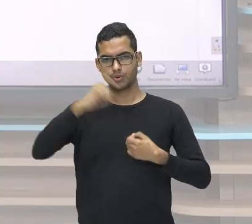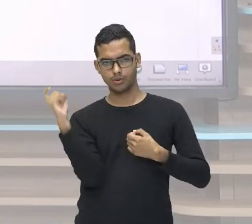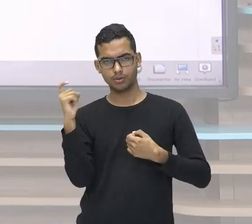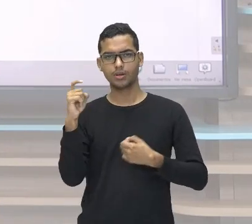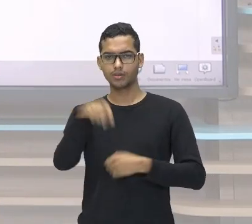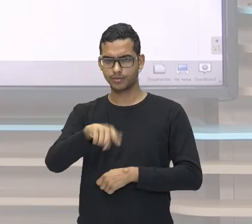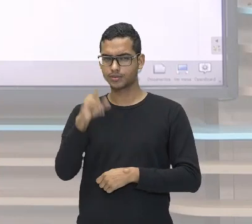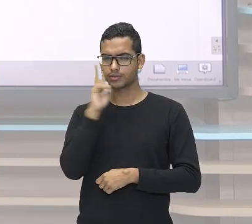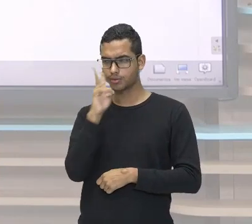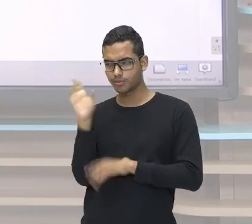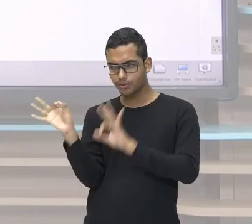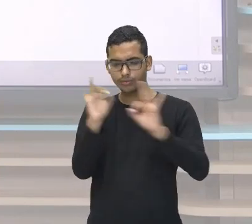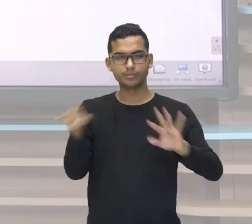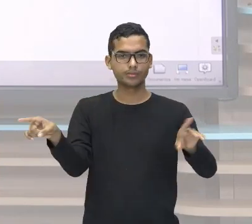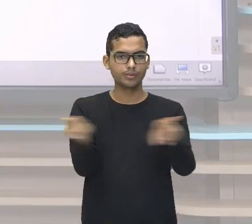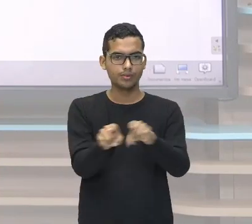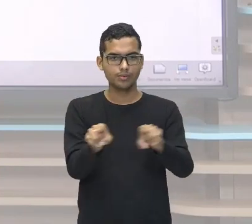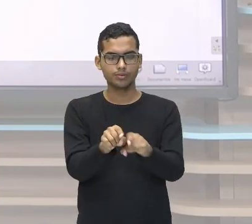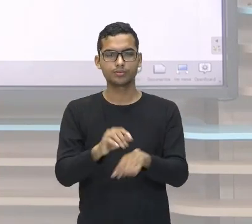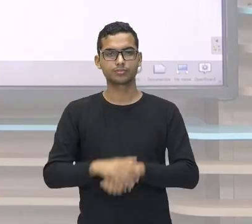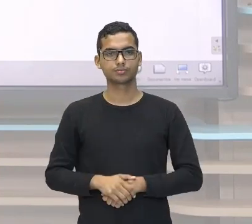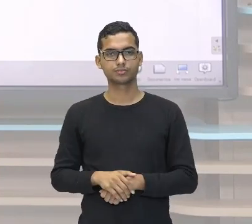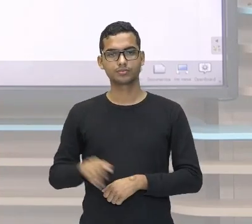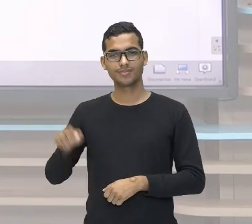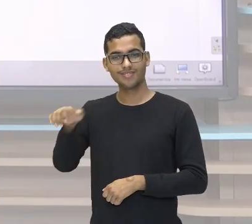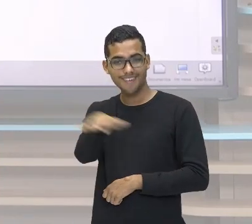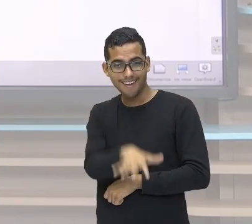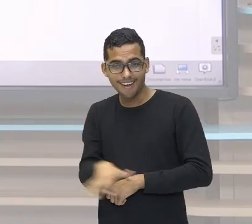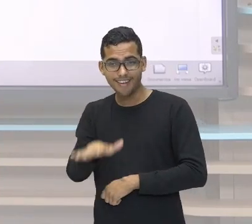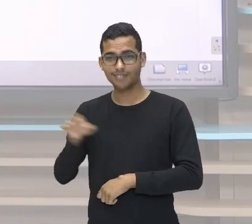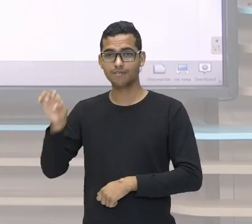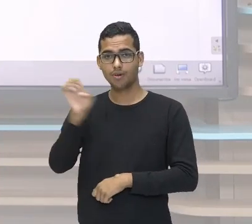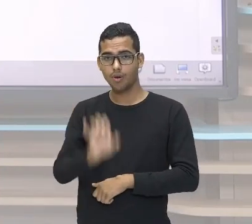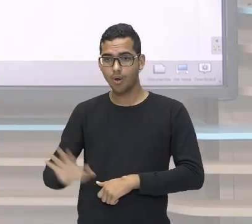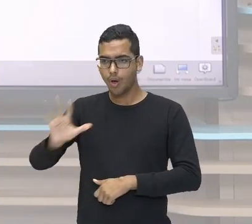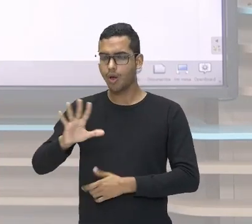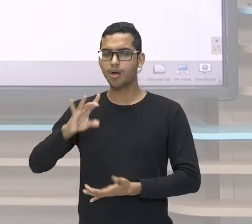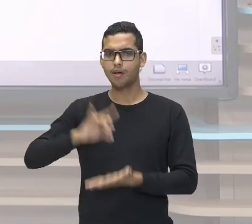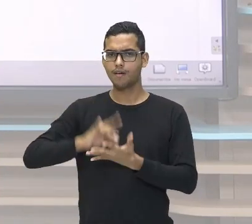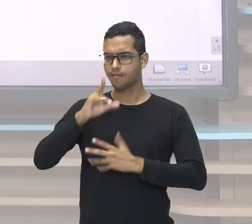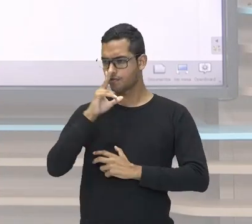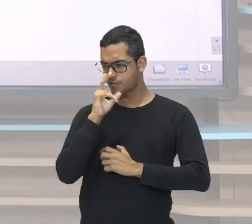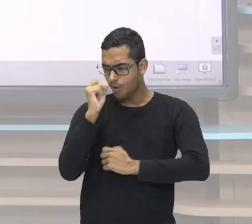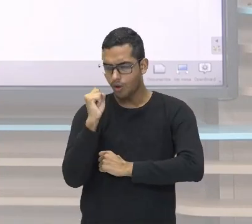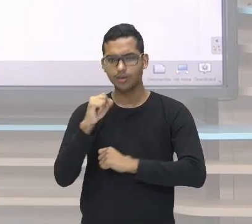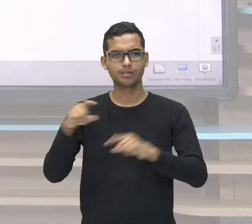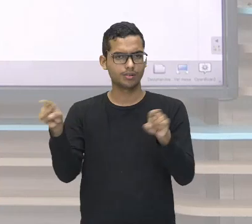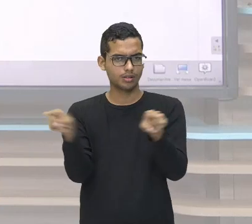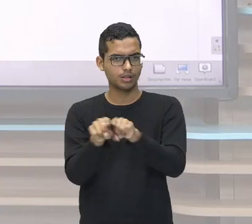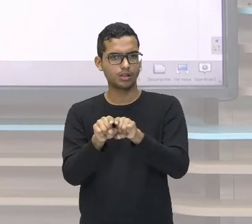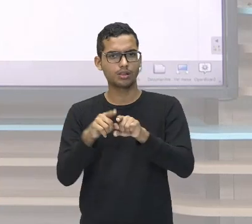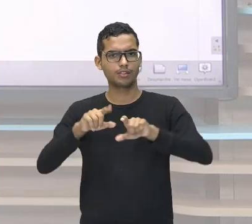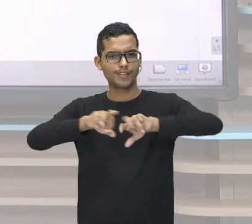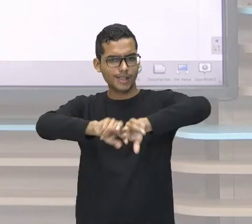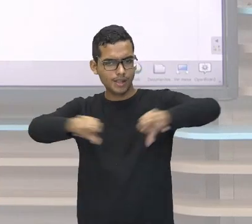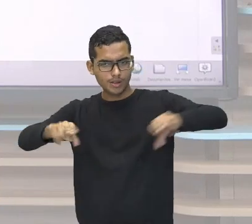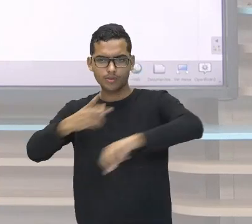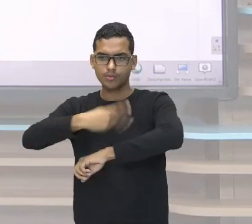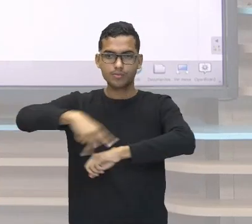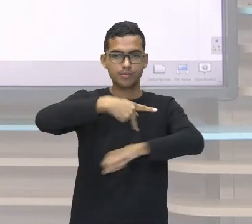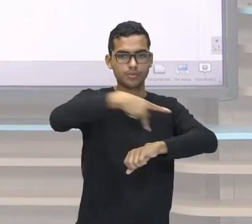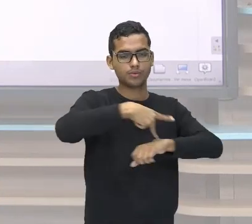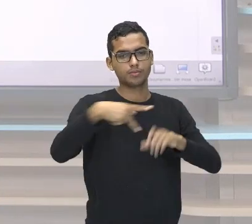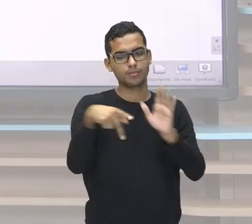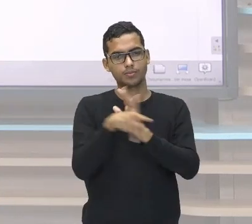ter ouvido falar. Mas, enfim, a zona do euro é poderosíssima, congrega lá vários dos países da União